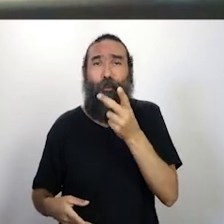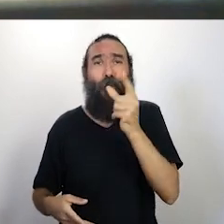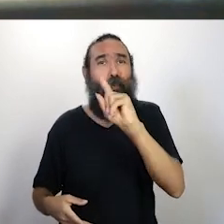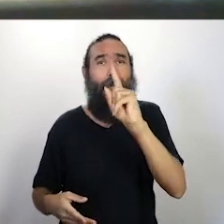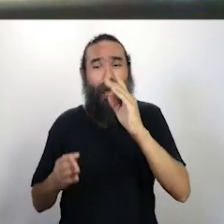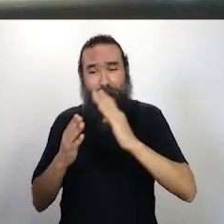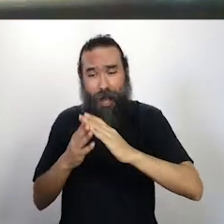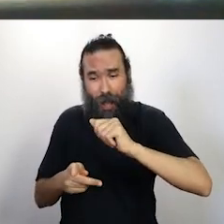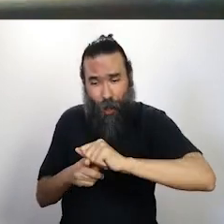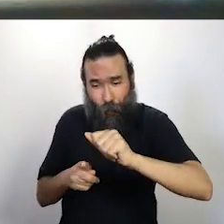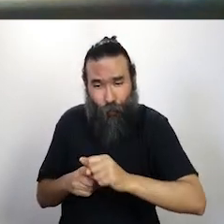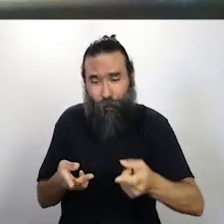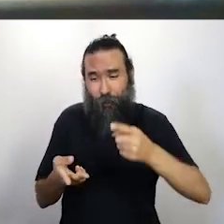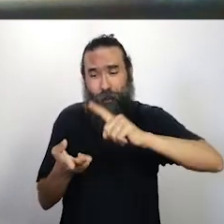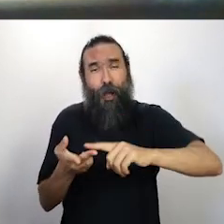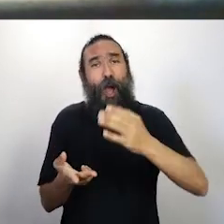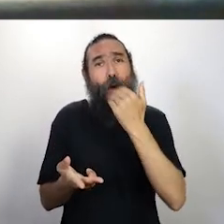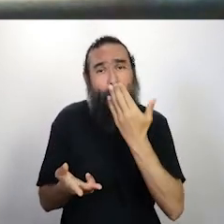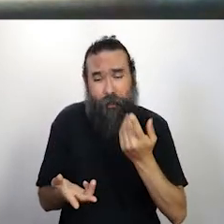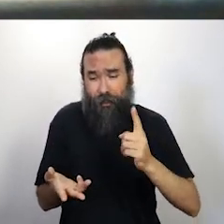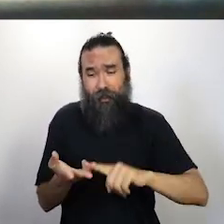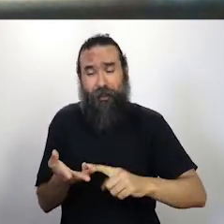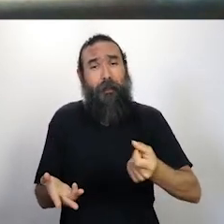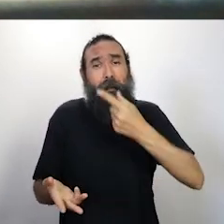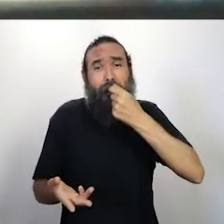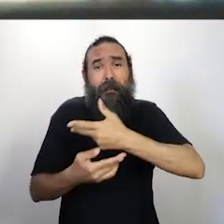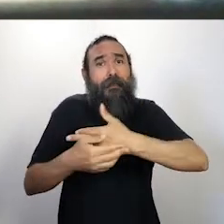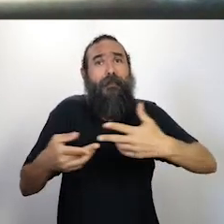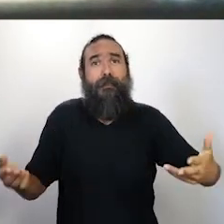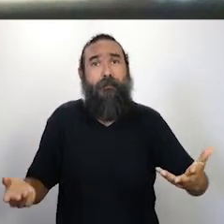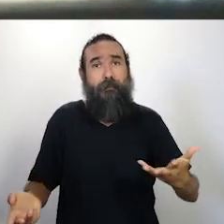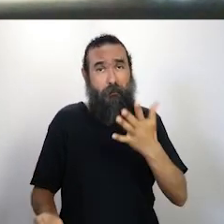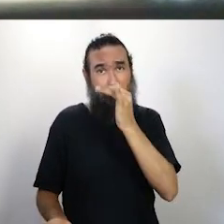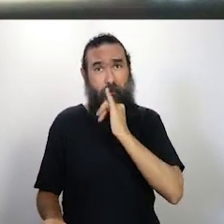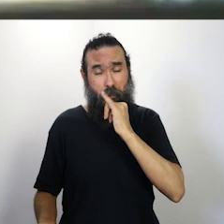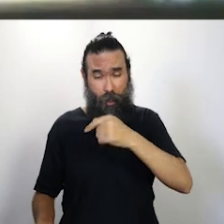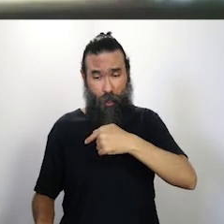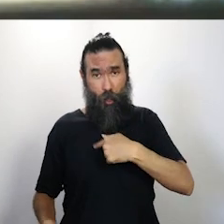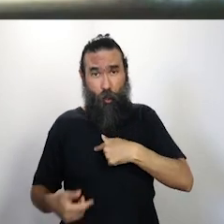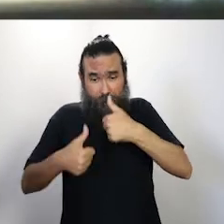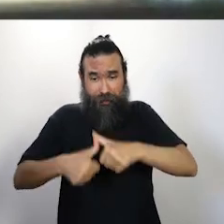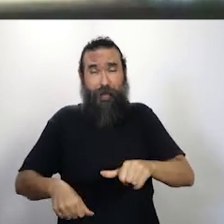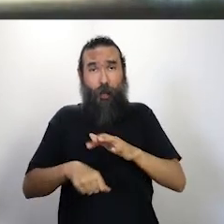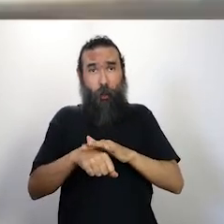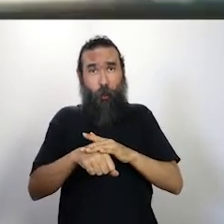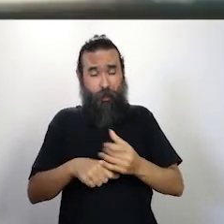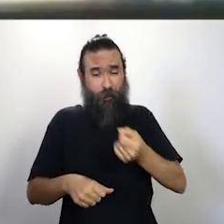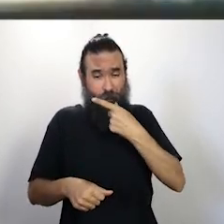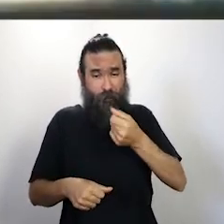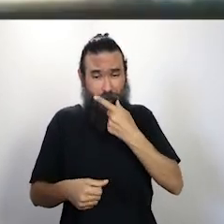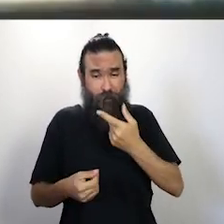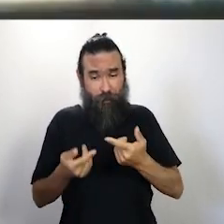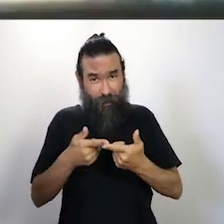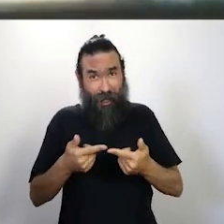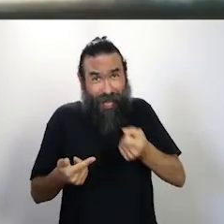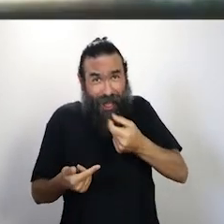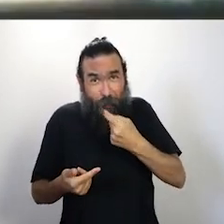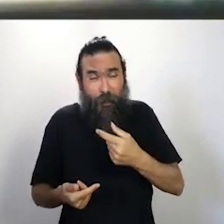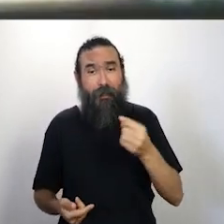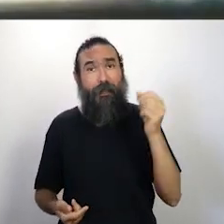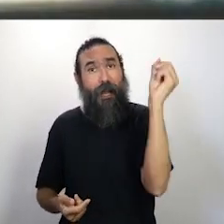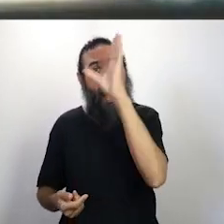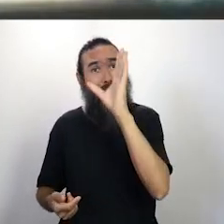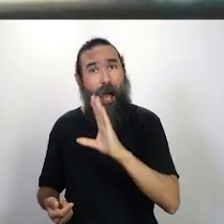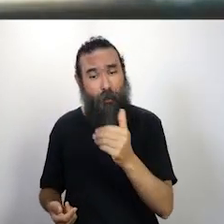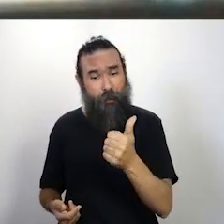medicamento né eu particularmente estou com bronquite estou tomando azitromicina e uma caixa custa 159 reais